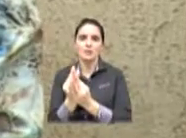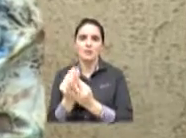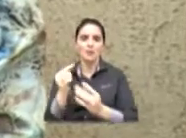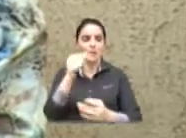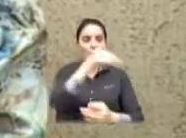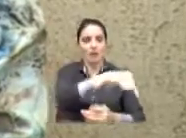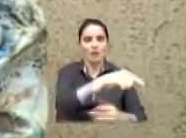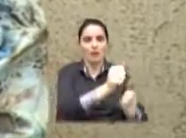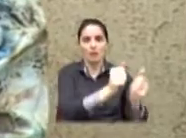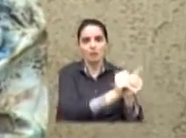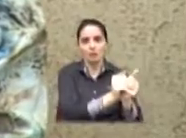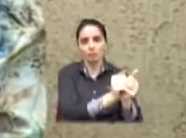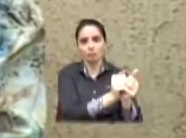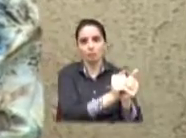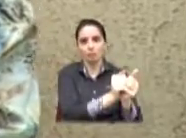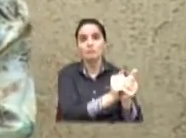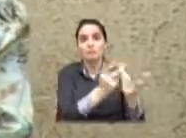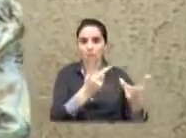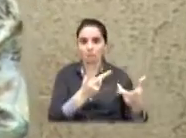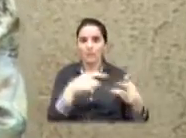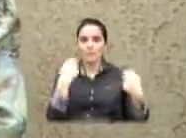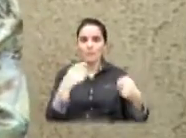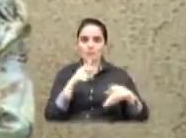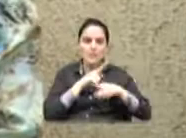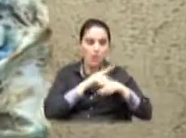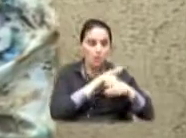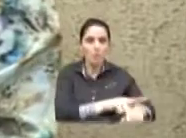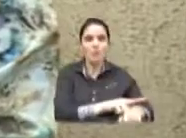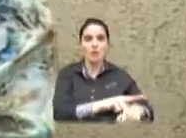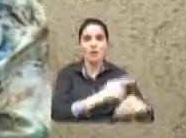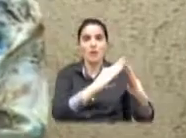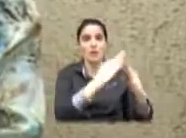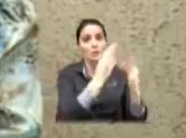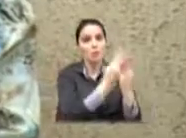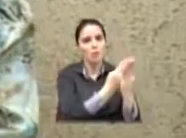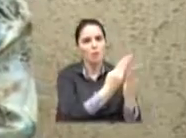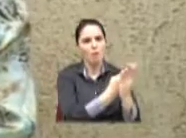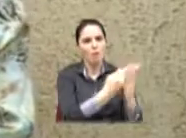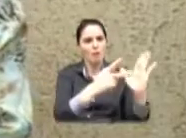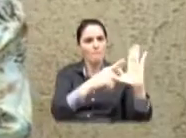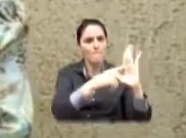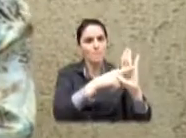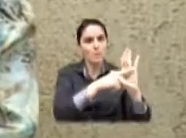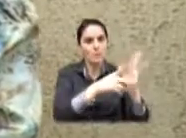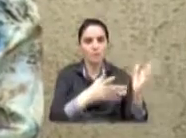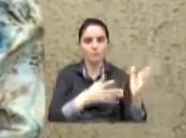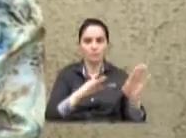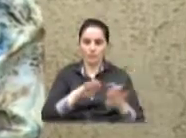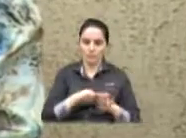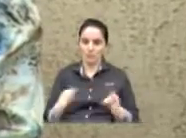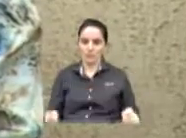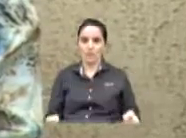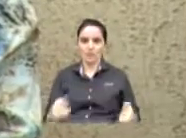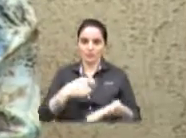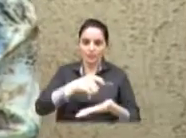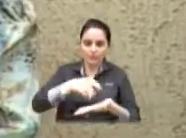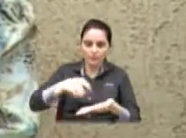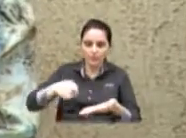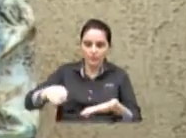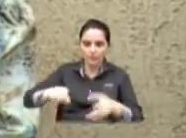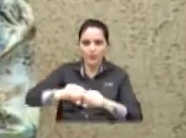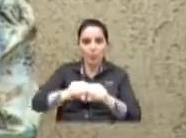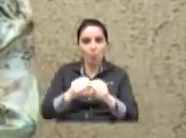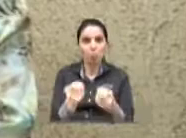de algo que é dele ele tem que entender que quando eles abra uma carteira quando eles quebram um vidro